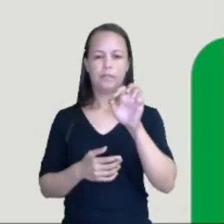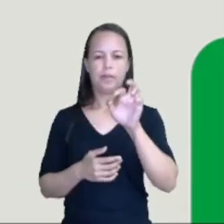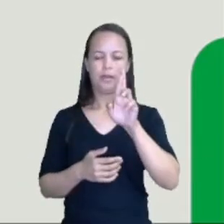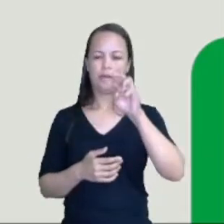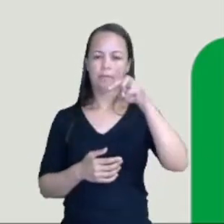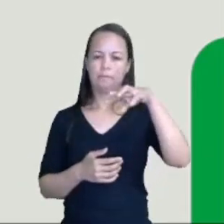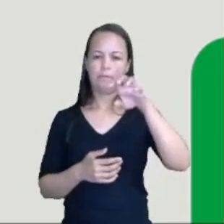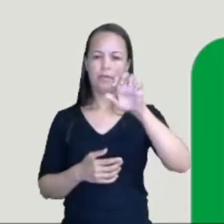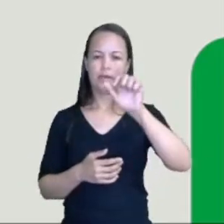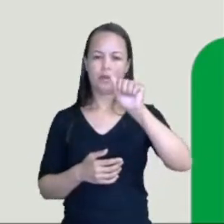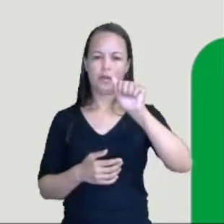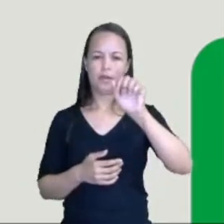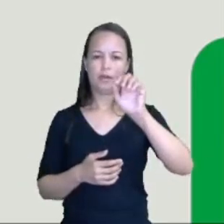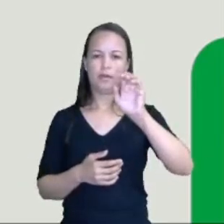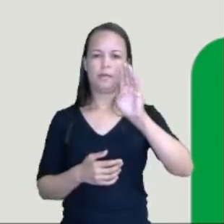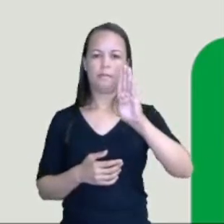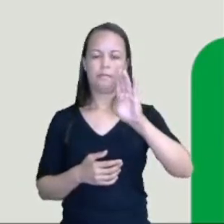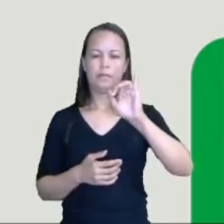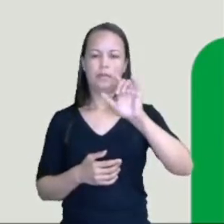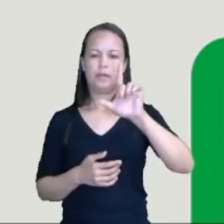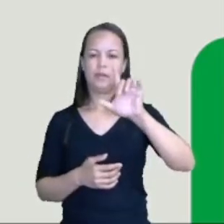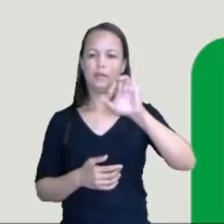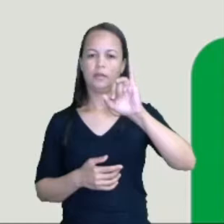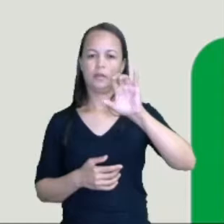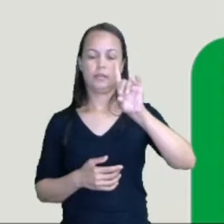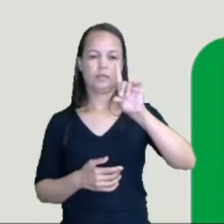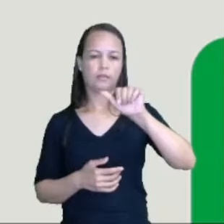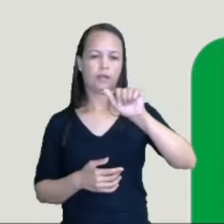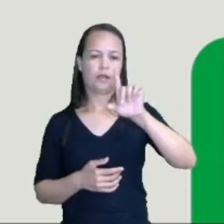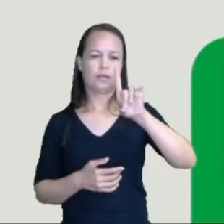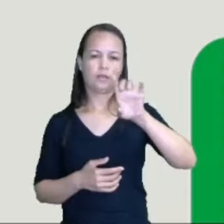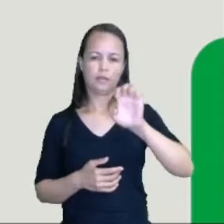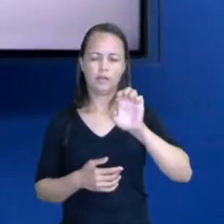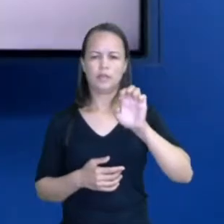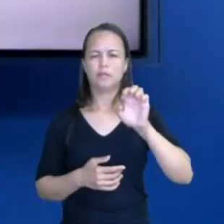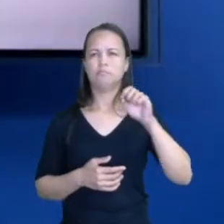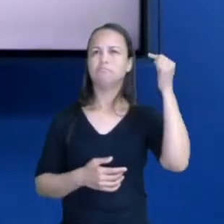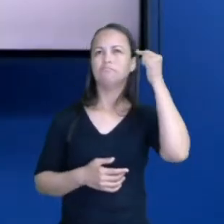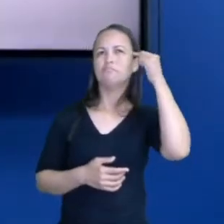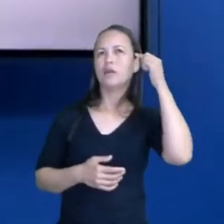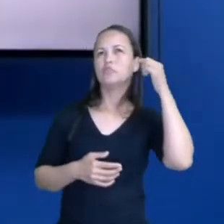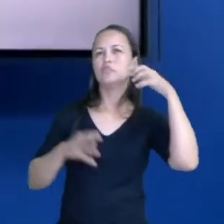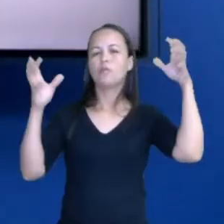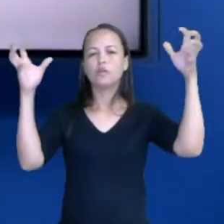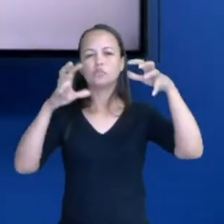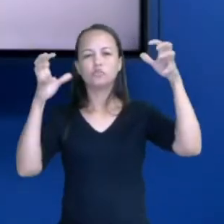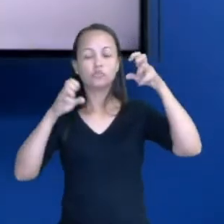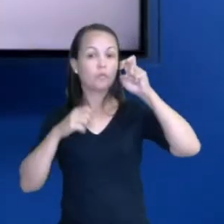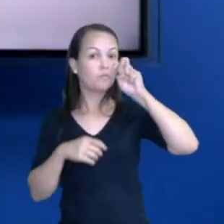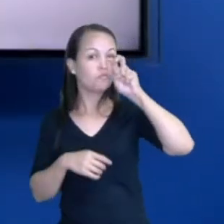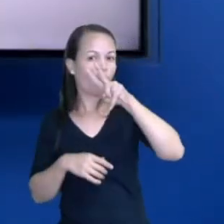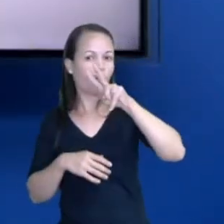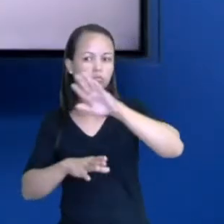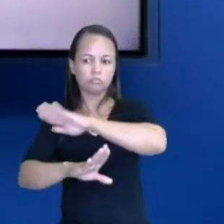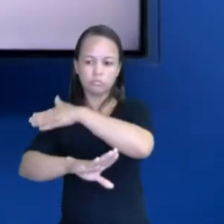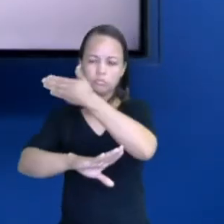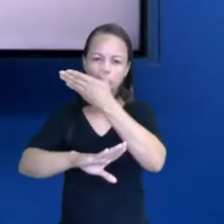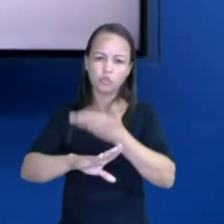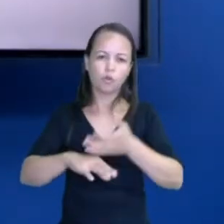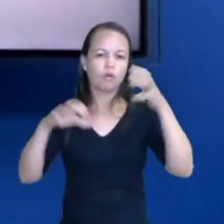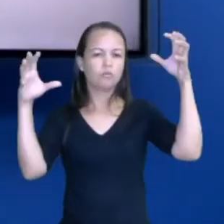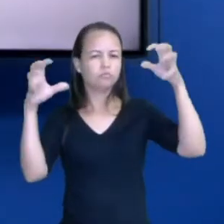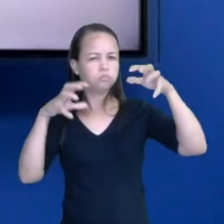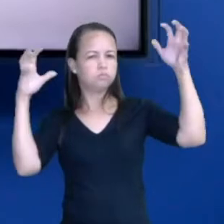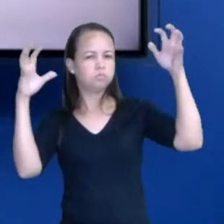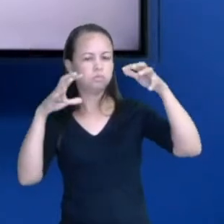Vamos imaginar agora um dia bem chuvoso. Imagine aquele dia de uma chuva muito forte. Choveu o dia inteiro, certo?